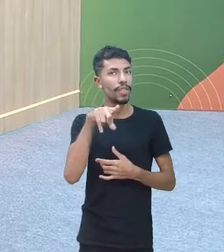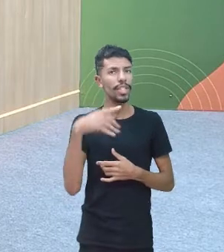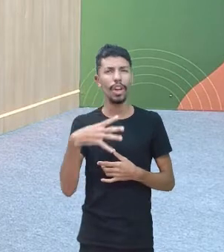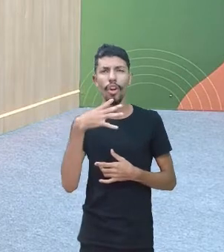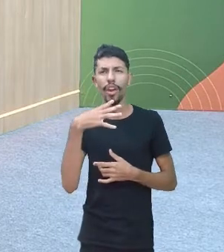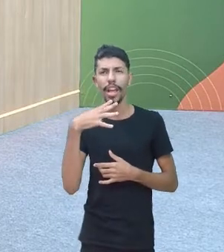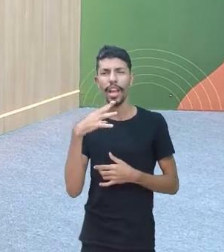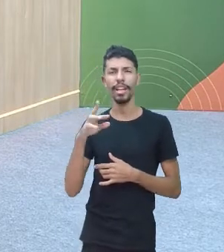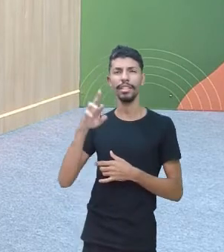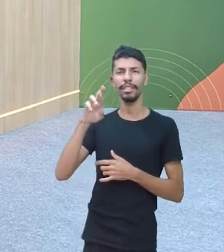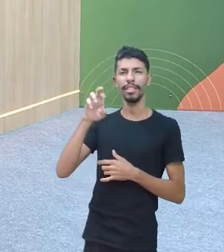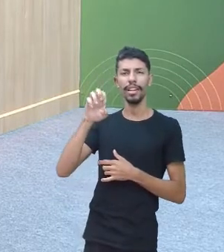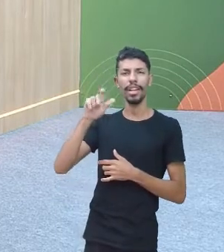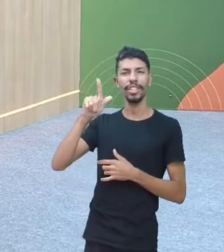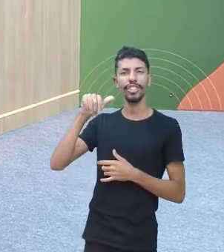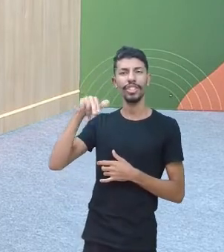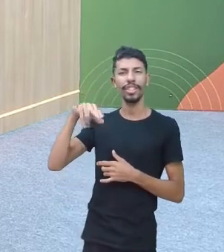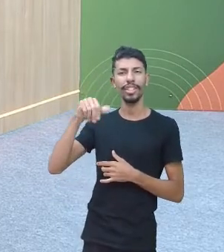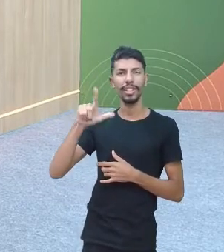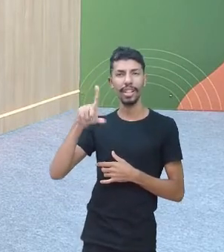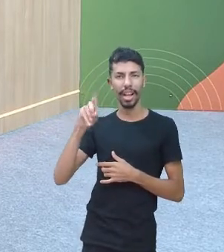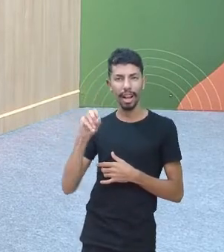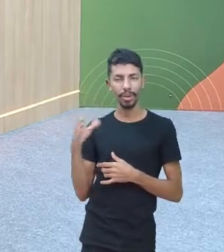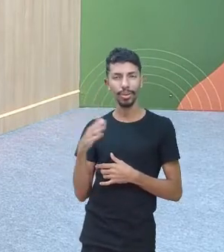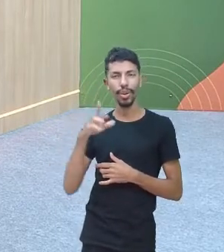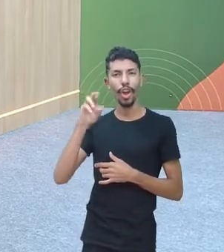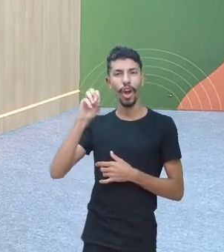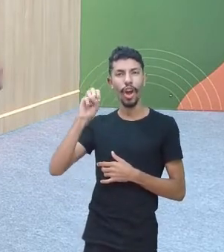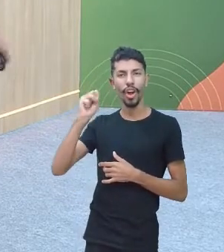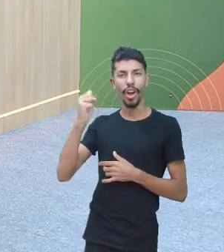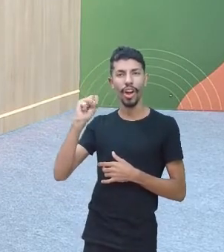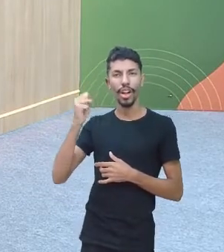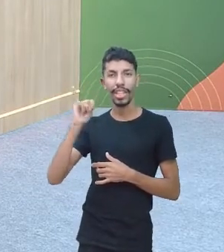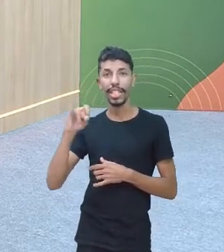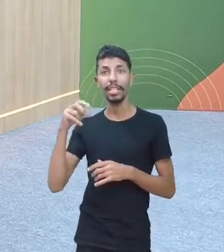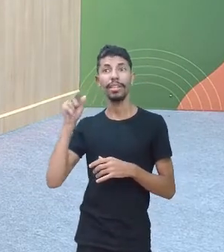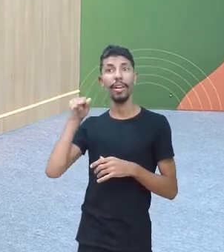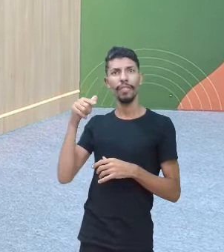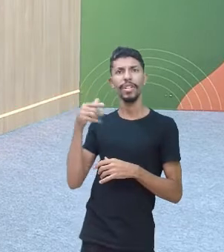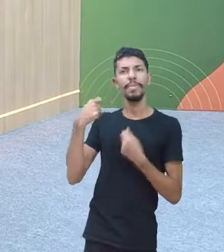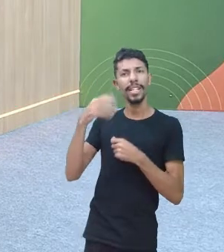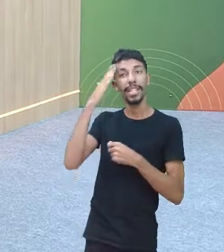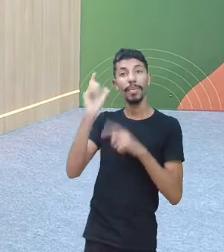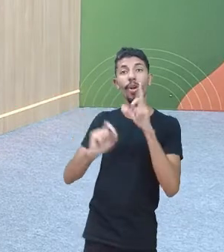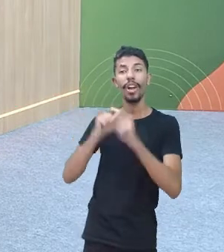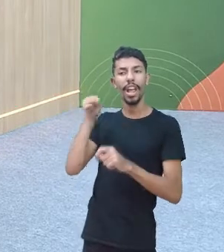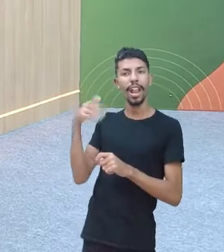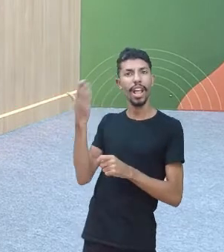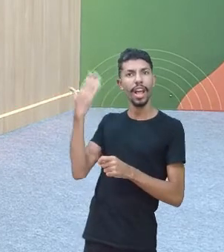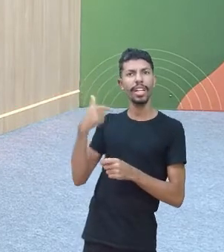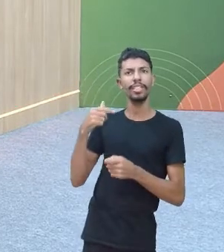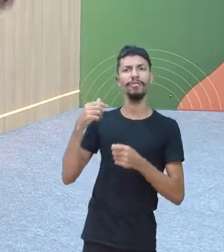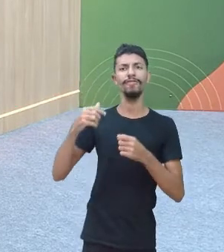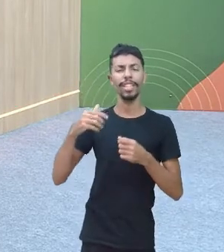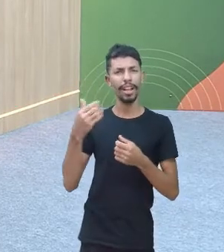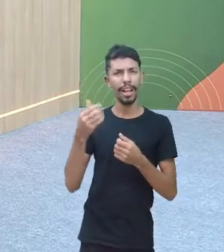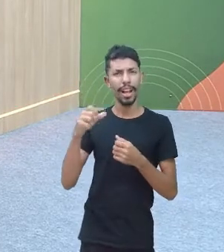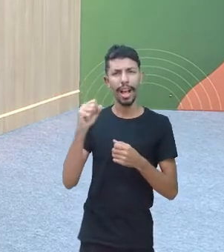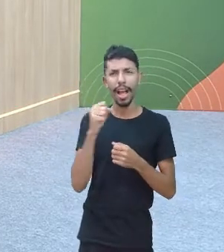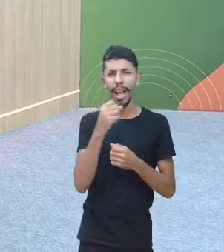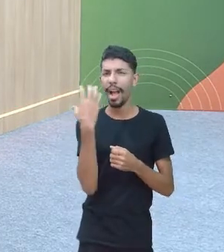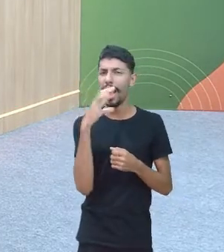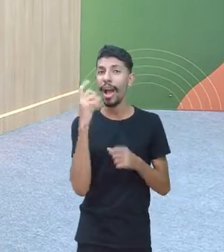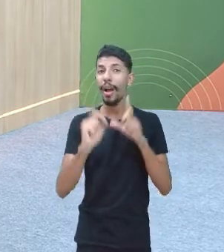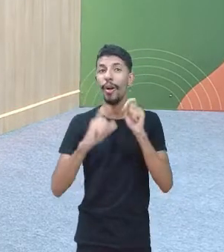era rock quando começou, viu? Era uma ramificação da Jovem Guarda, e aí ele foi o que foi e se tornou o nosso rei, né?